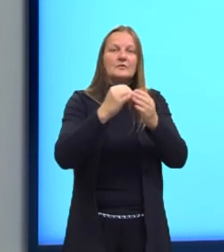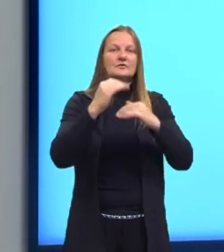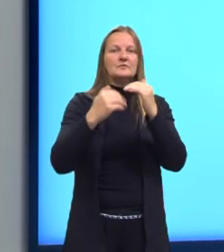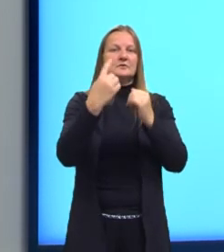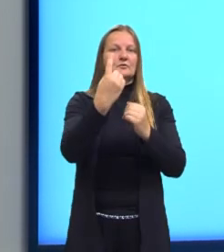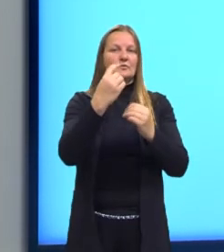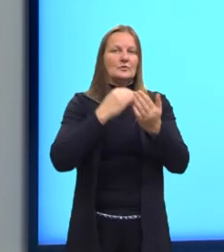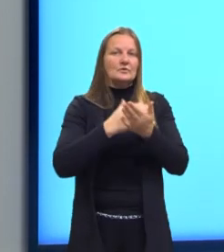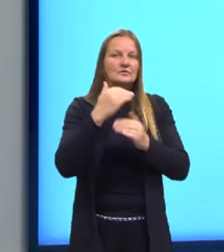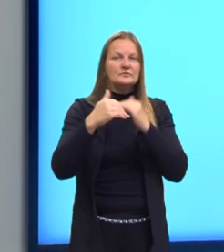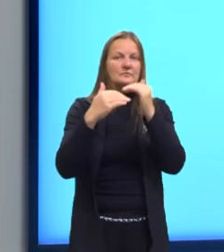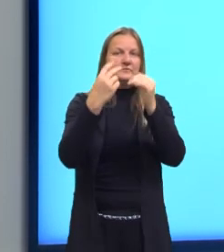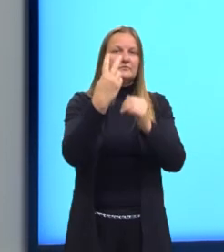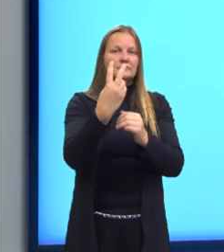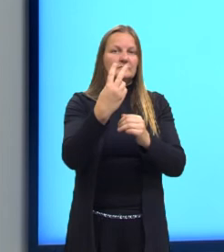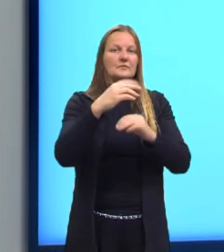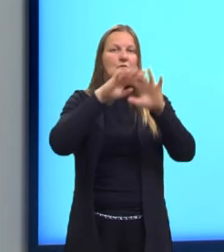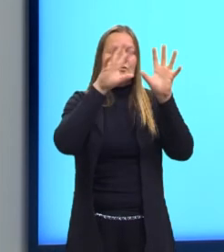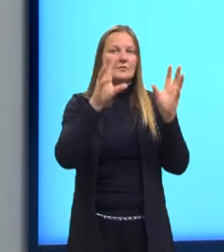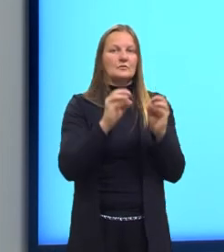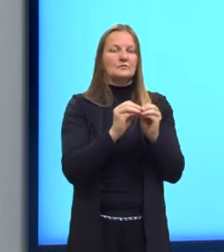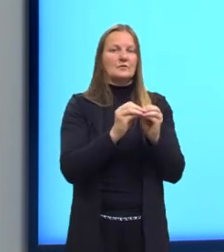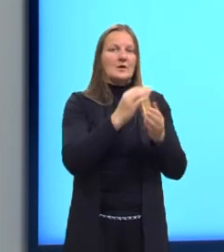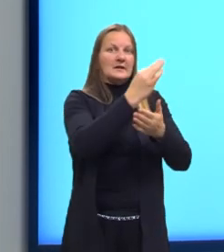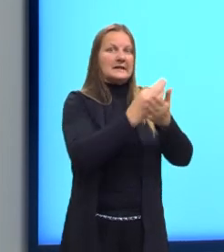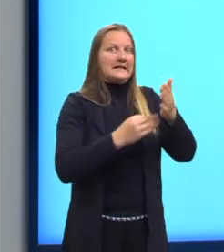desenvolvimento 2 conclusão